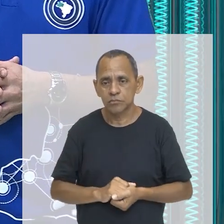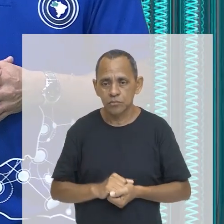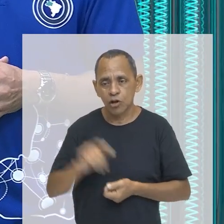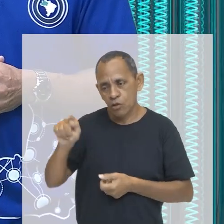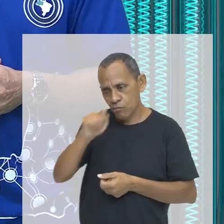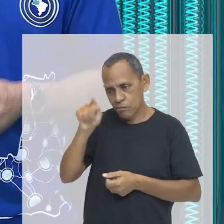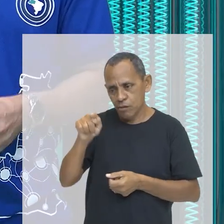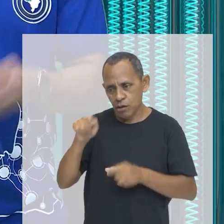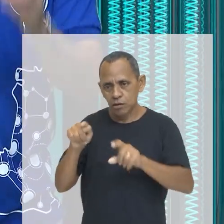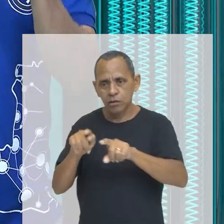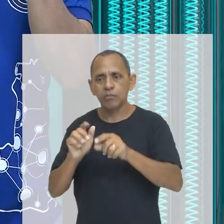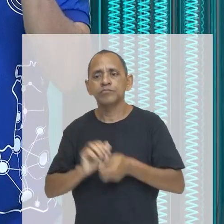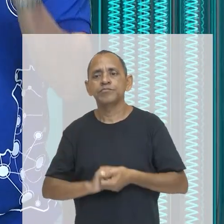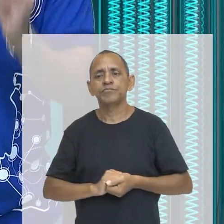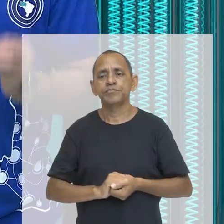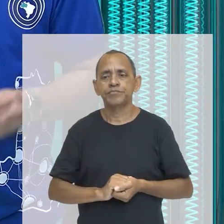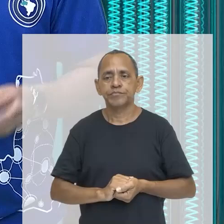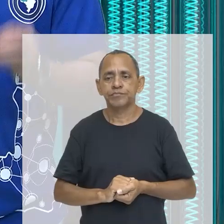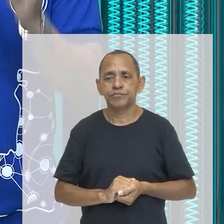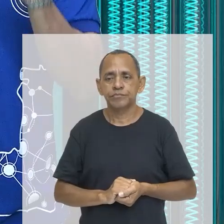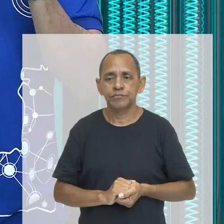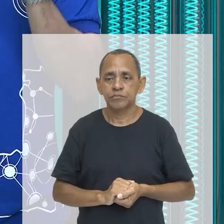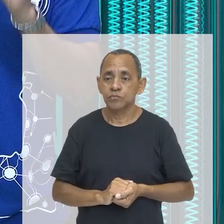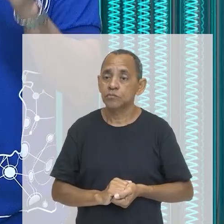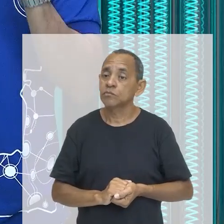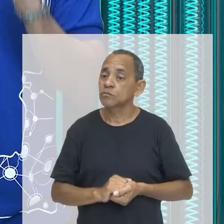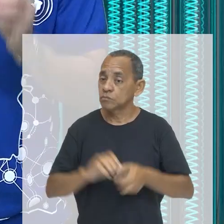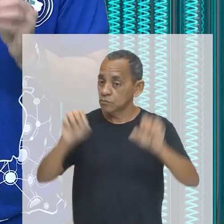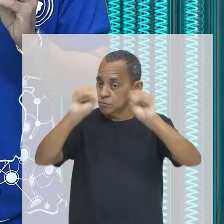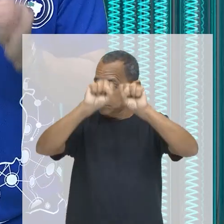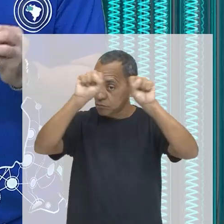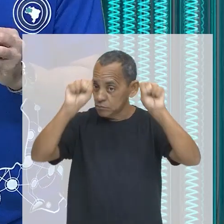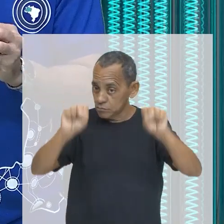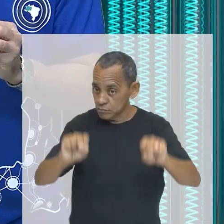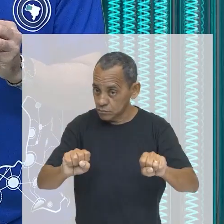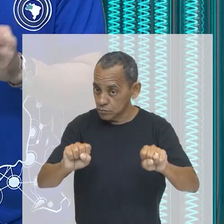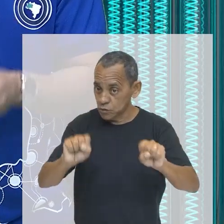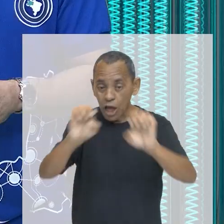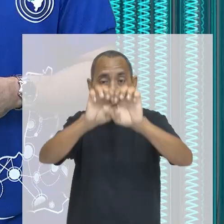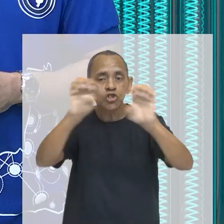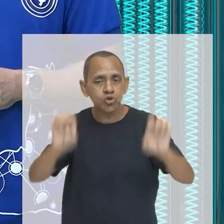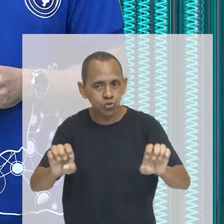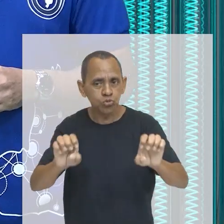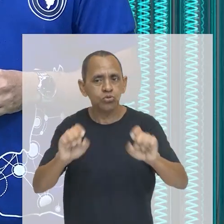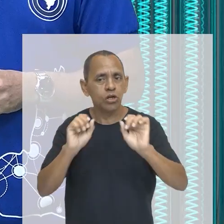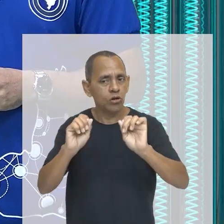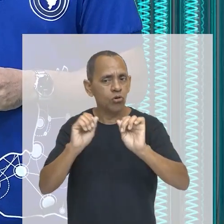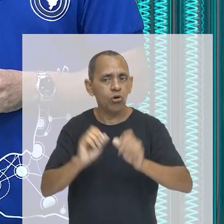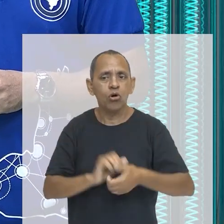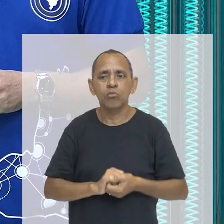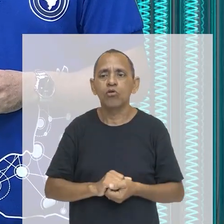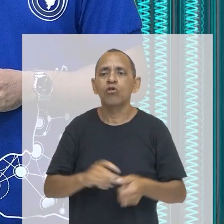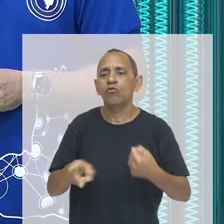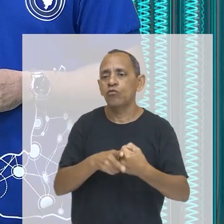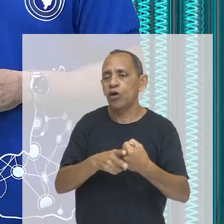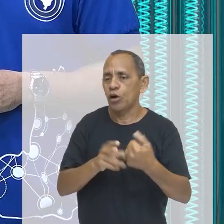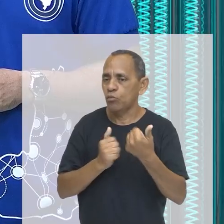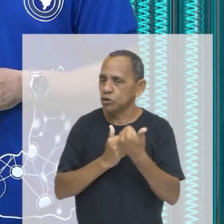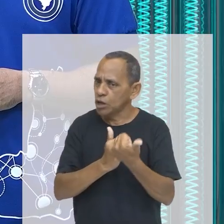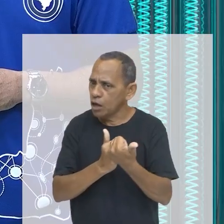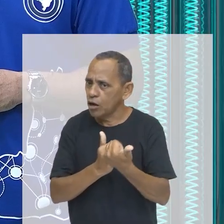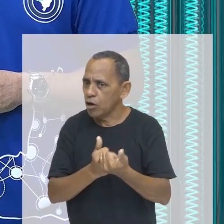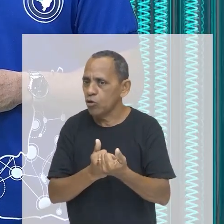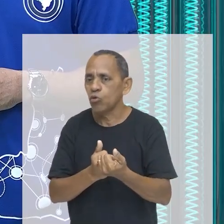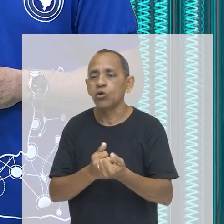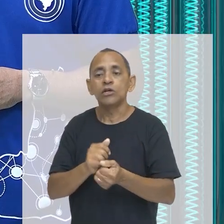de interrogação, tá certo? Isso aqui eu estou falando para verbos modais, tá? Essa estrutura do verbo modal,